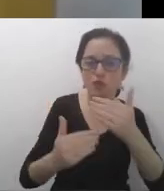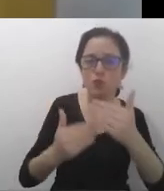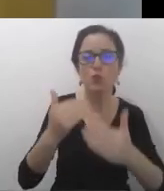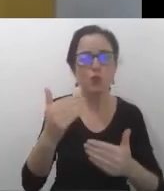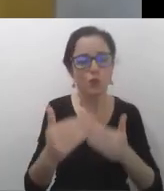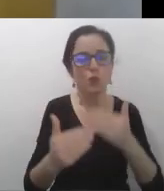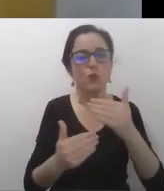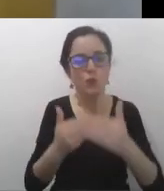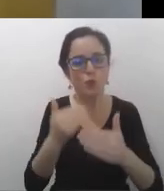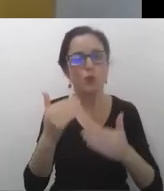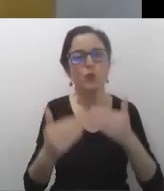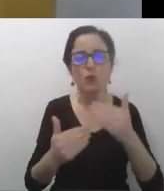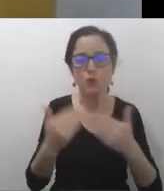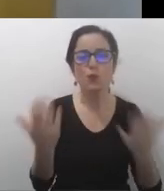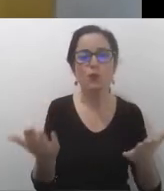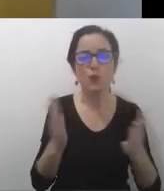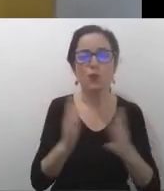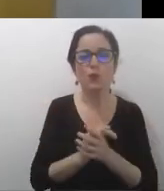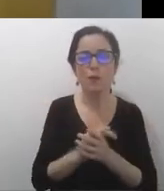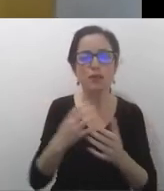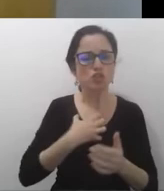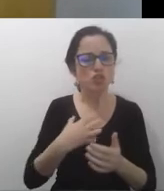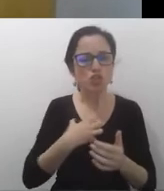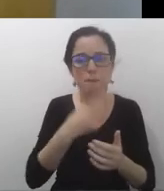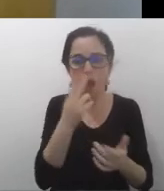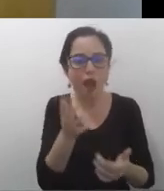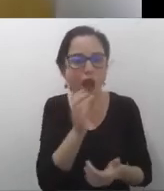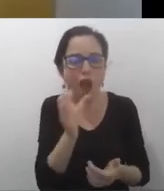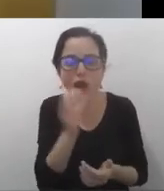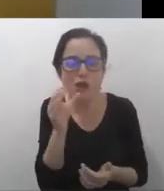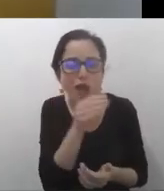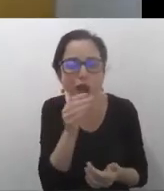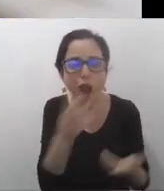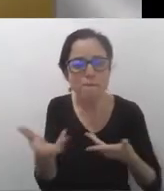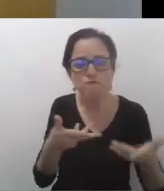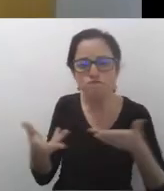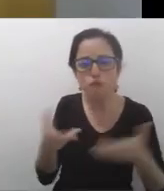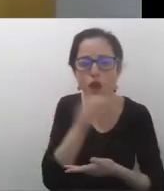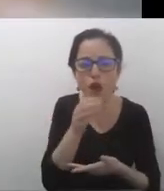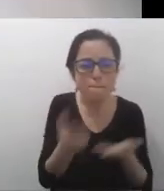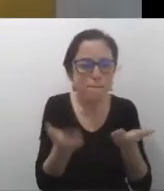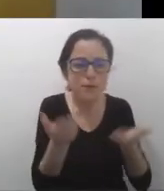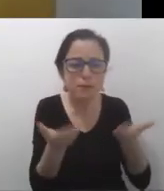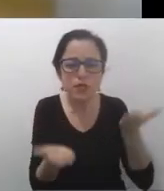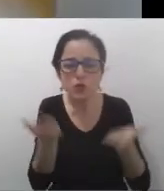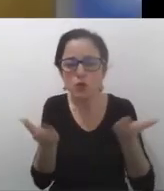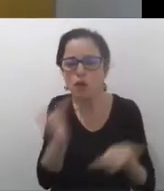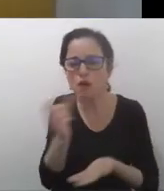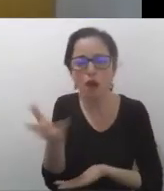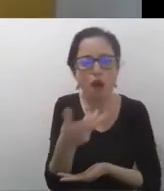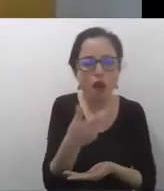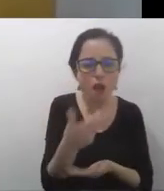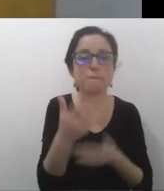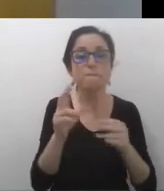responderia a esse processo de maneira muito, né, ardente e